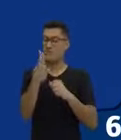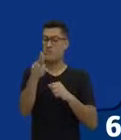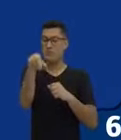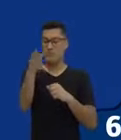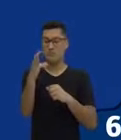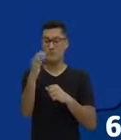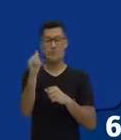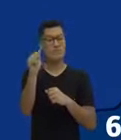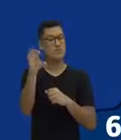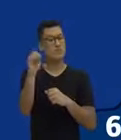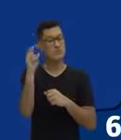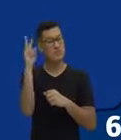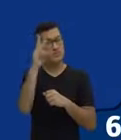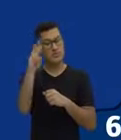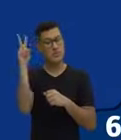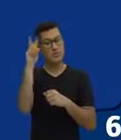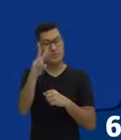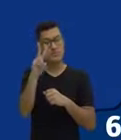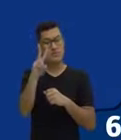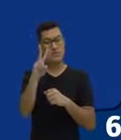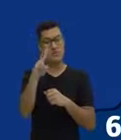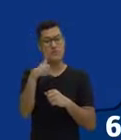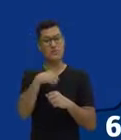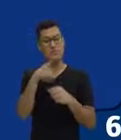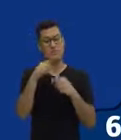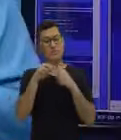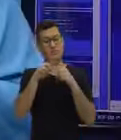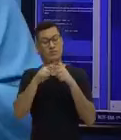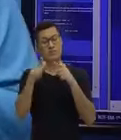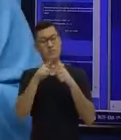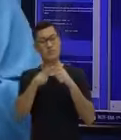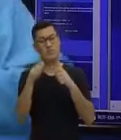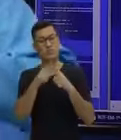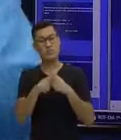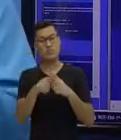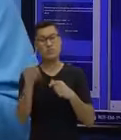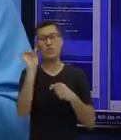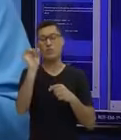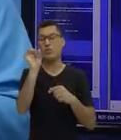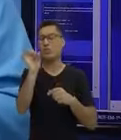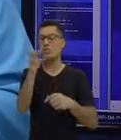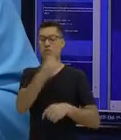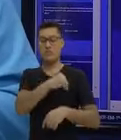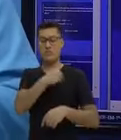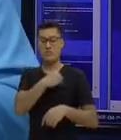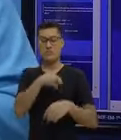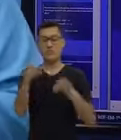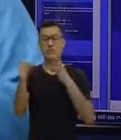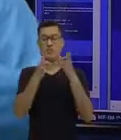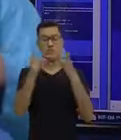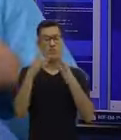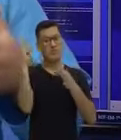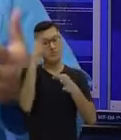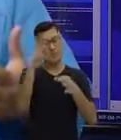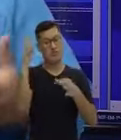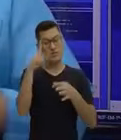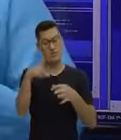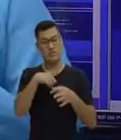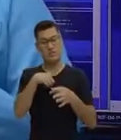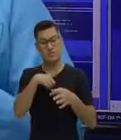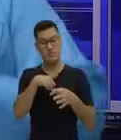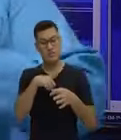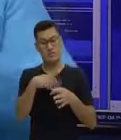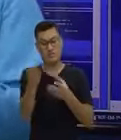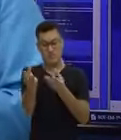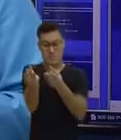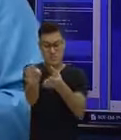só relembrar aqui algumas situações, tá? Como é que ficou definida a questão do salário dele? Lembra, ele recebia um valor